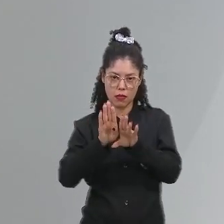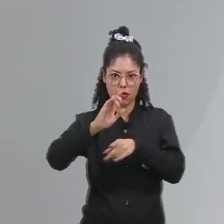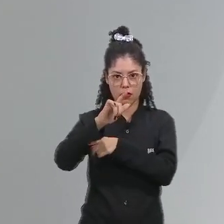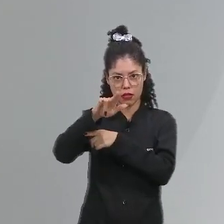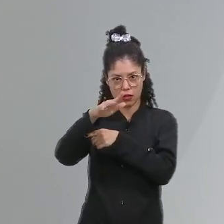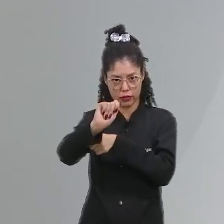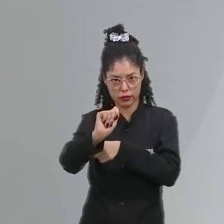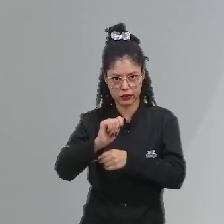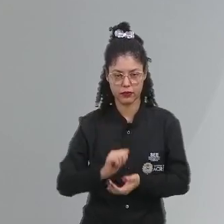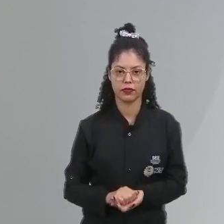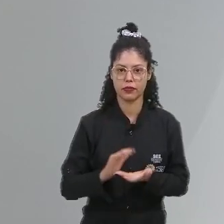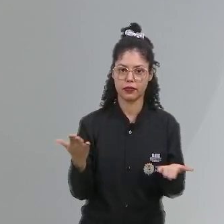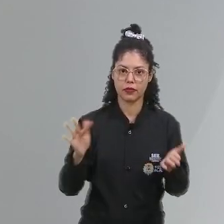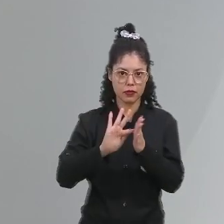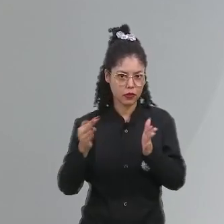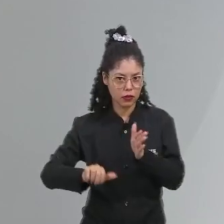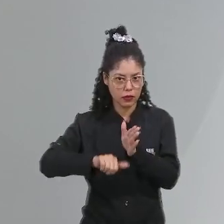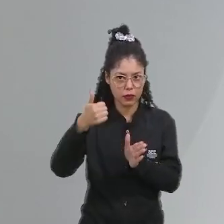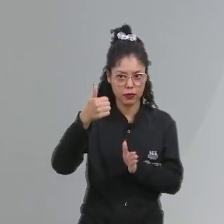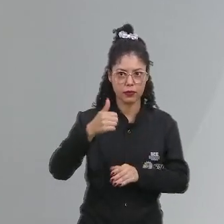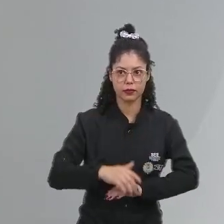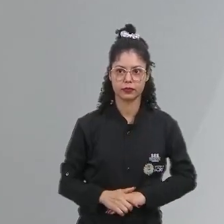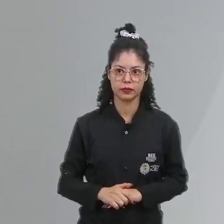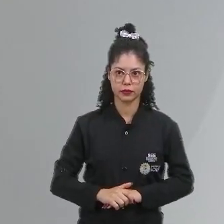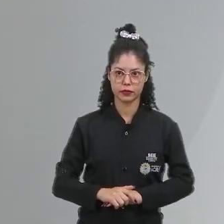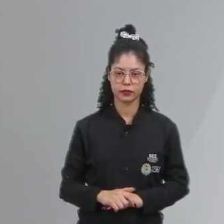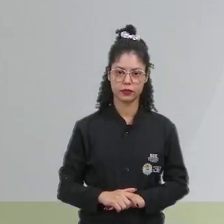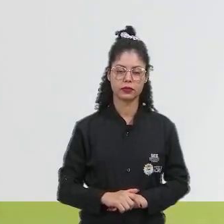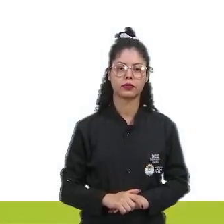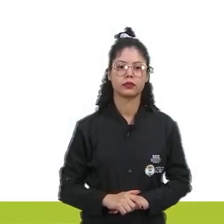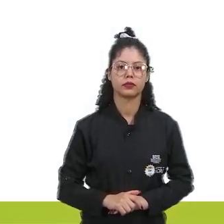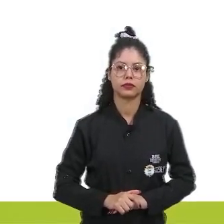e vamos trabalhar um pouquinho função do primeiro grau.